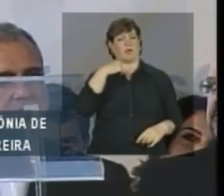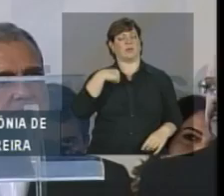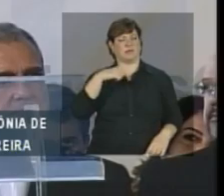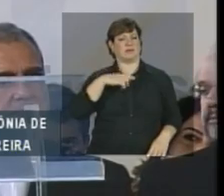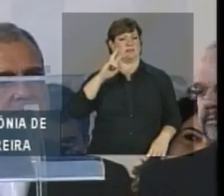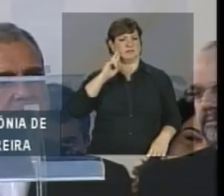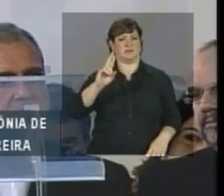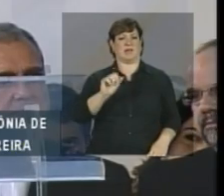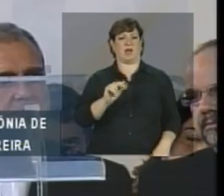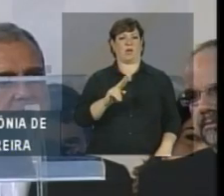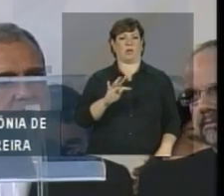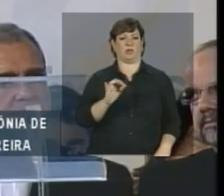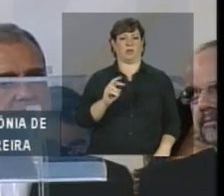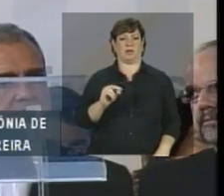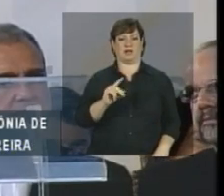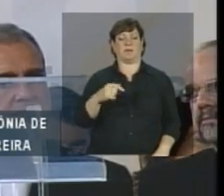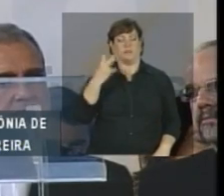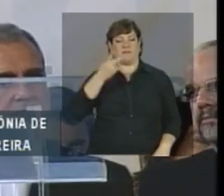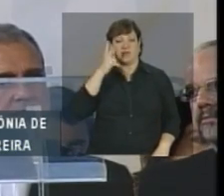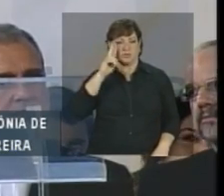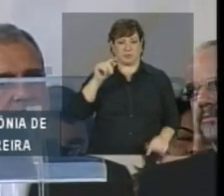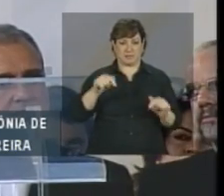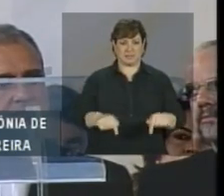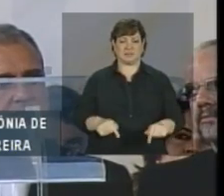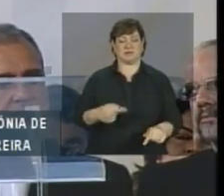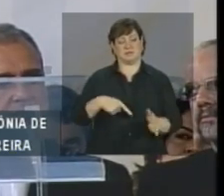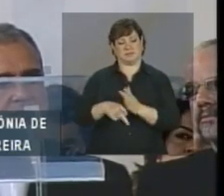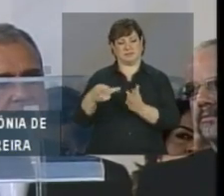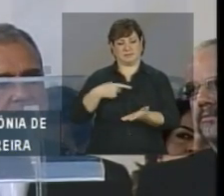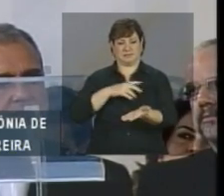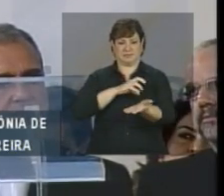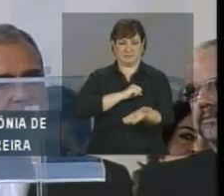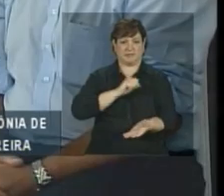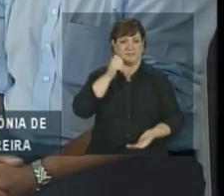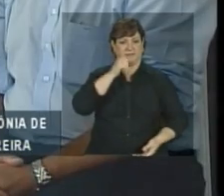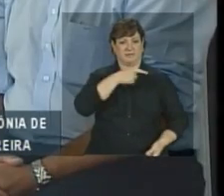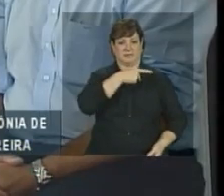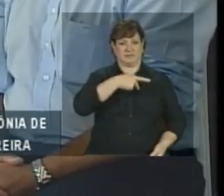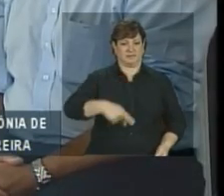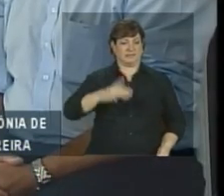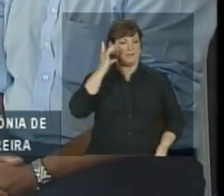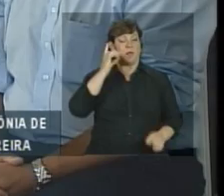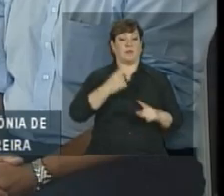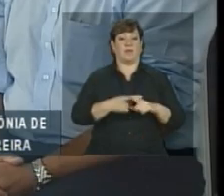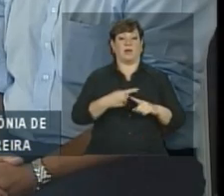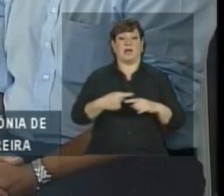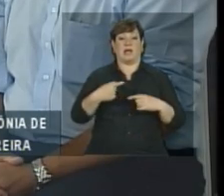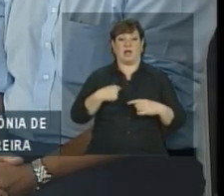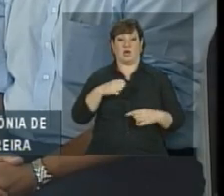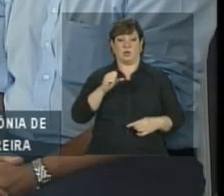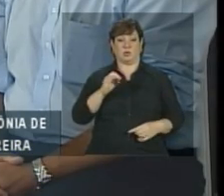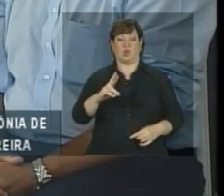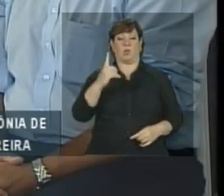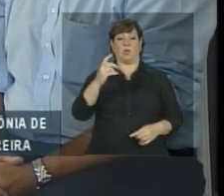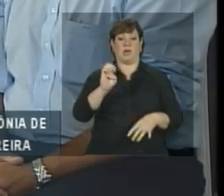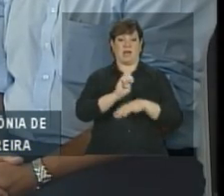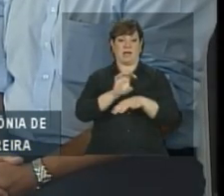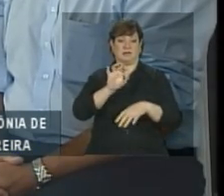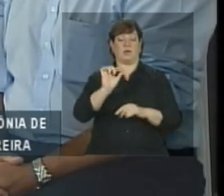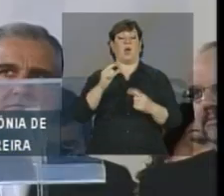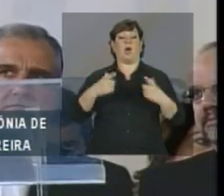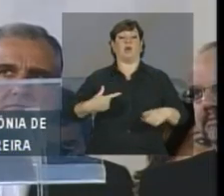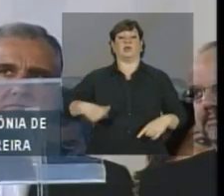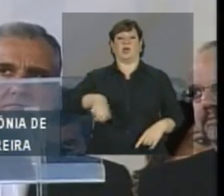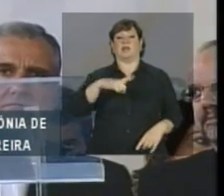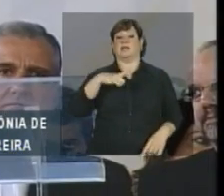falar sobre isso, minha cara presidenta Dilma, porque eu venho de um estado que nós temos dificuldade